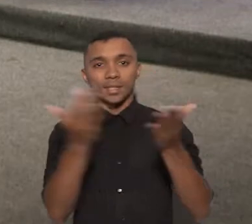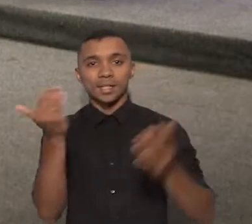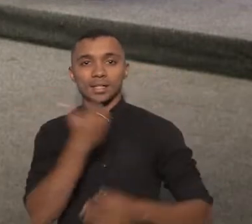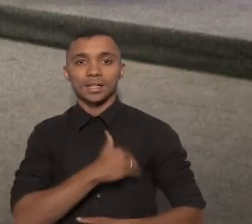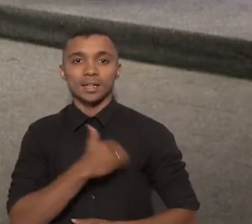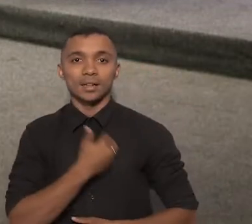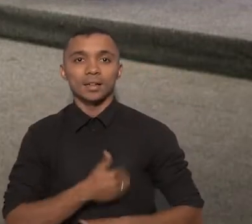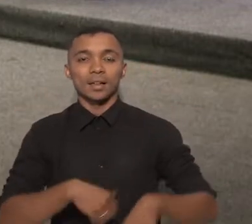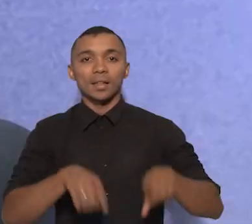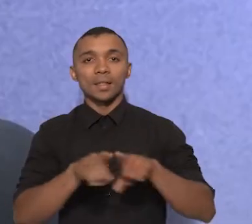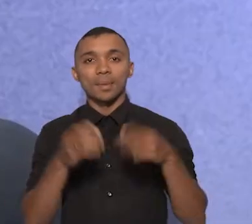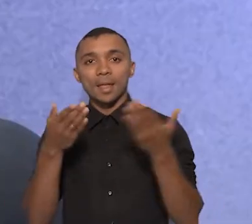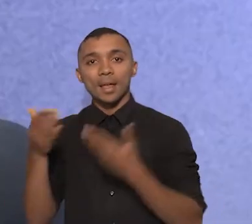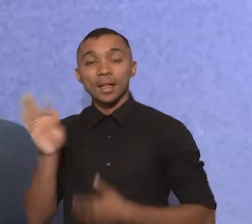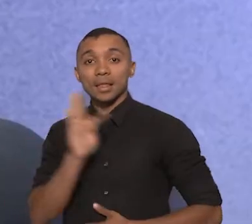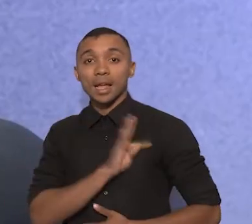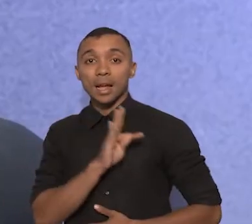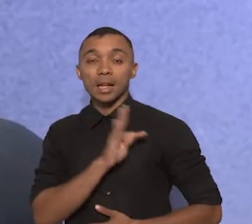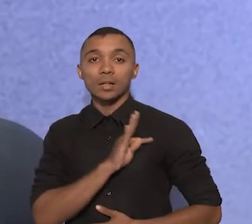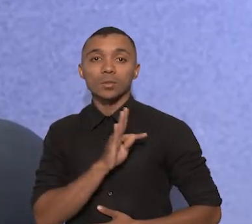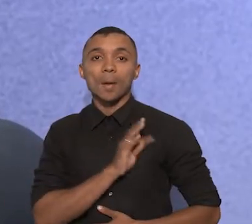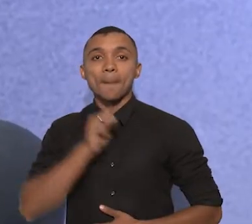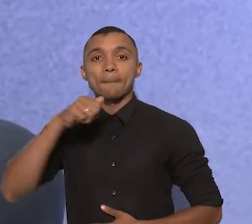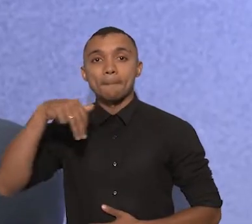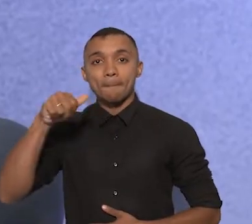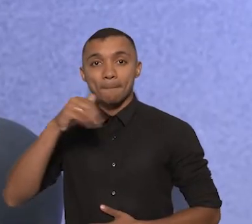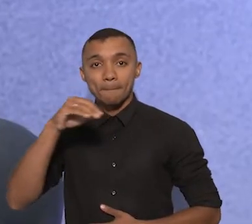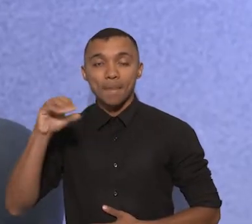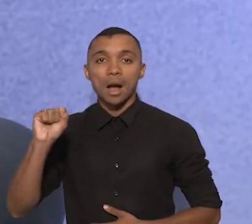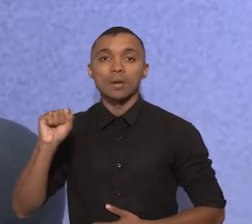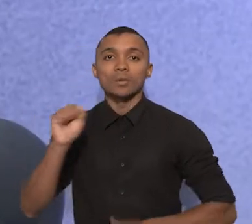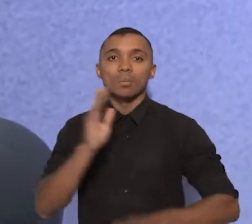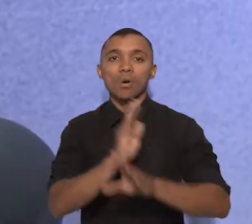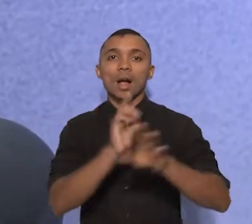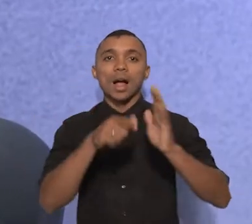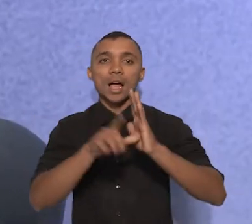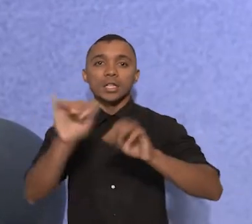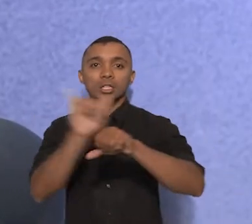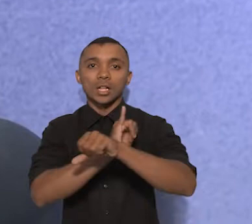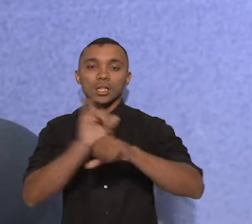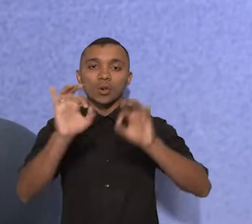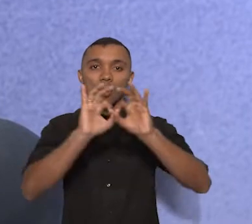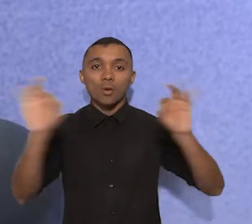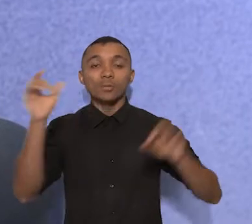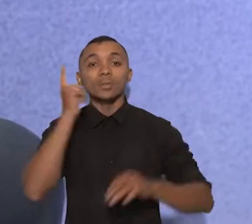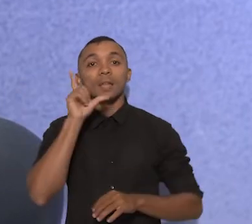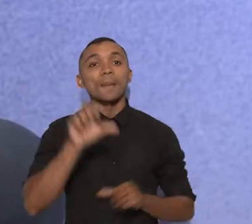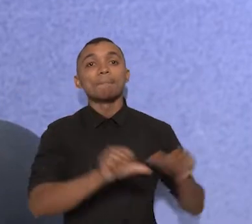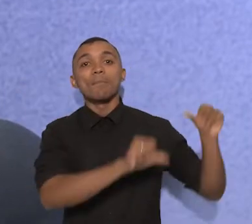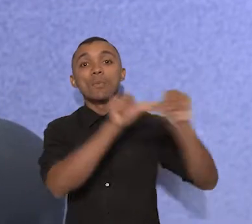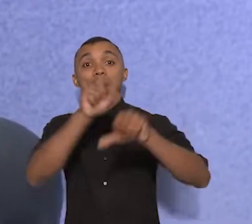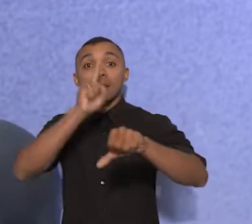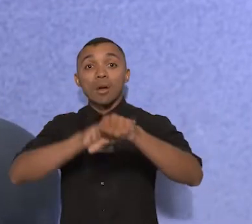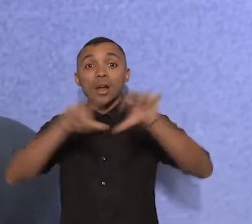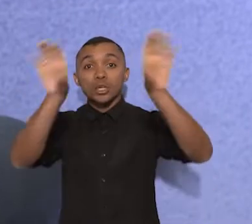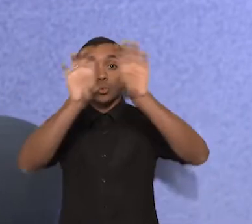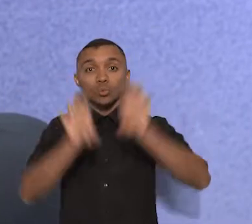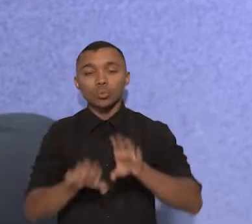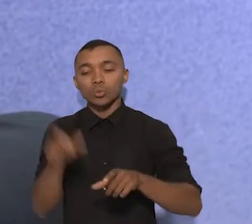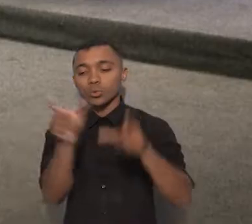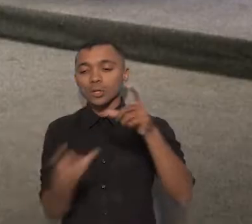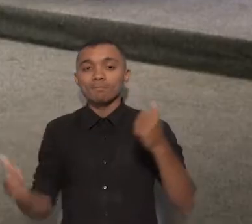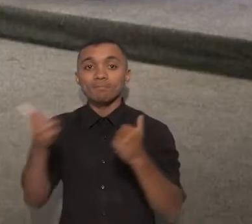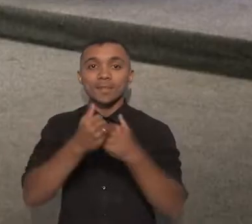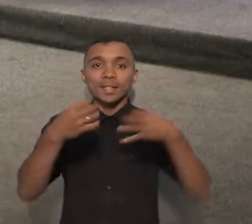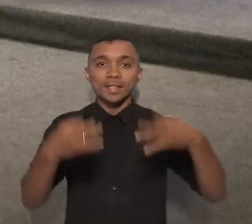e parabéns ao Marquinhos Santos, porque dessa vez teve a inteligência suficiente para mudar na hora certa, com as peças